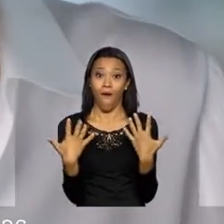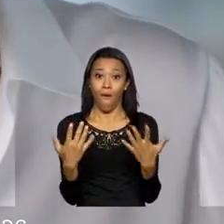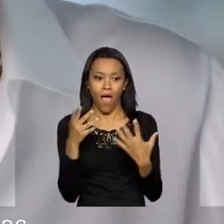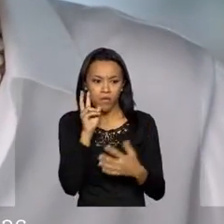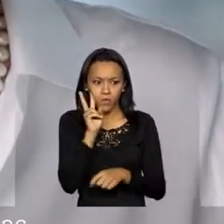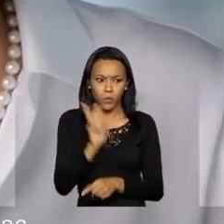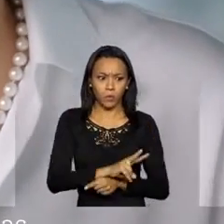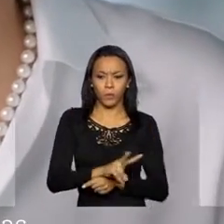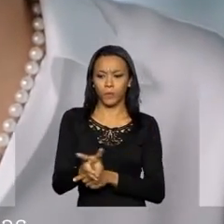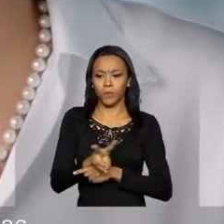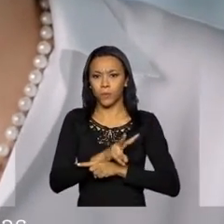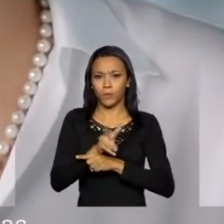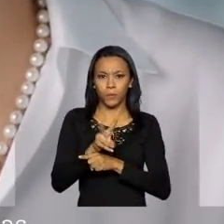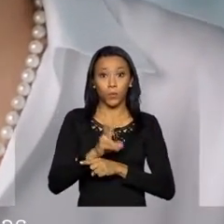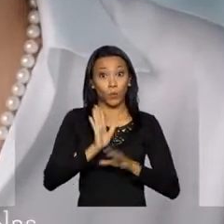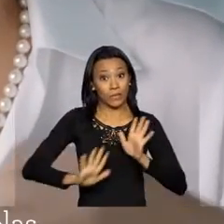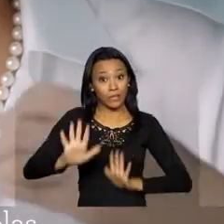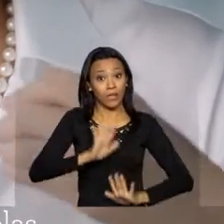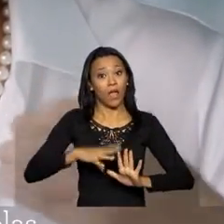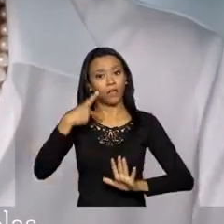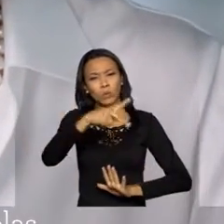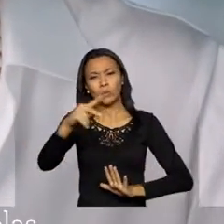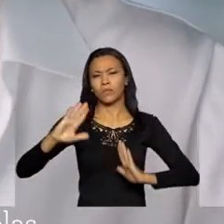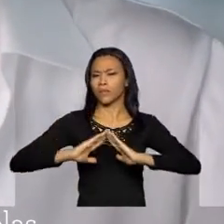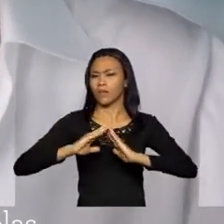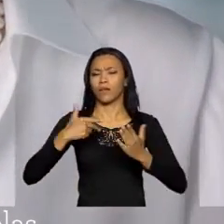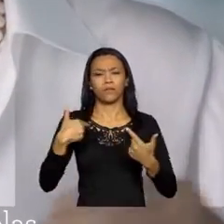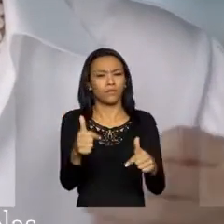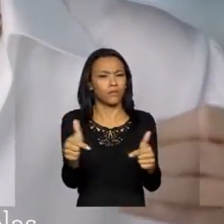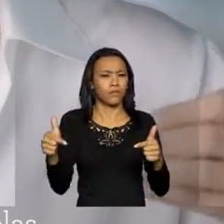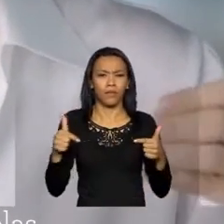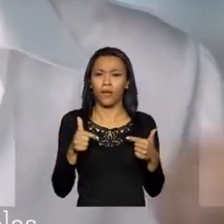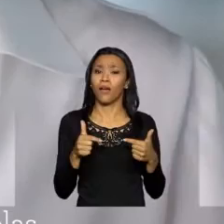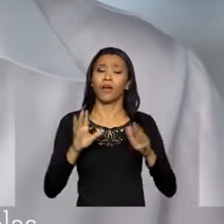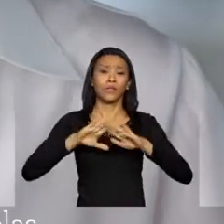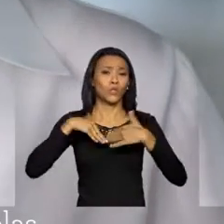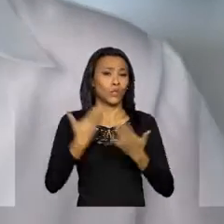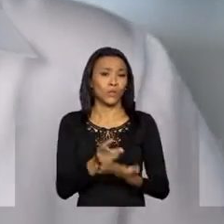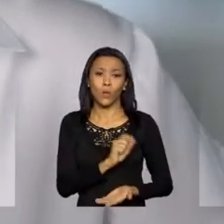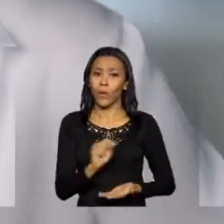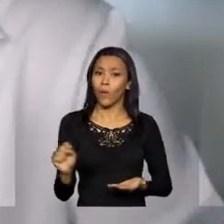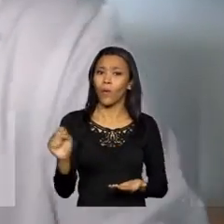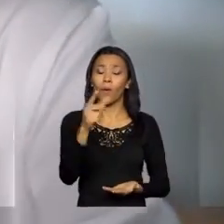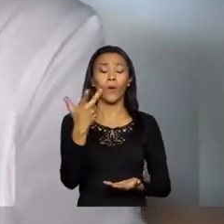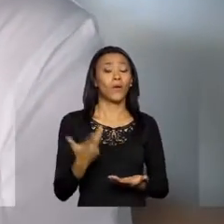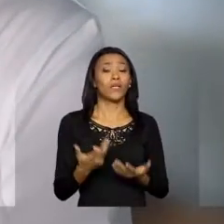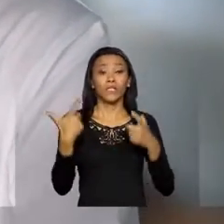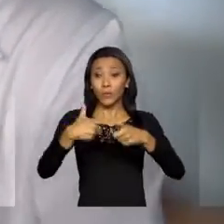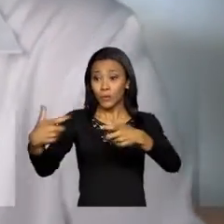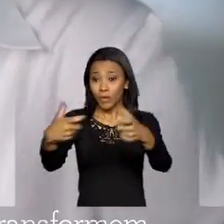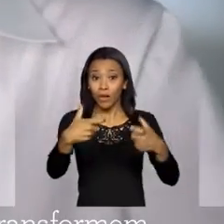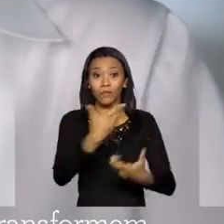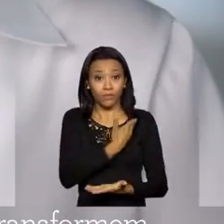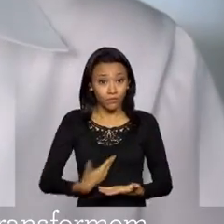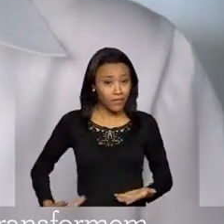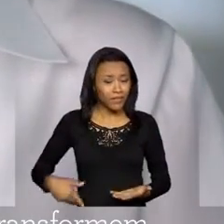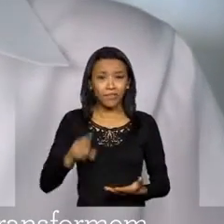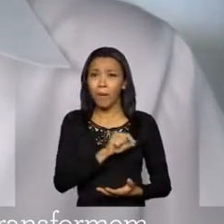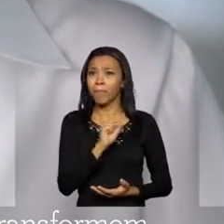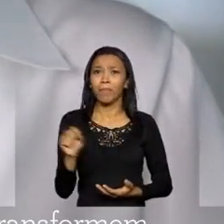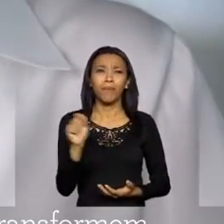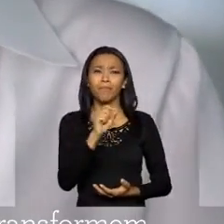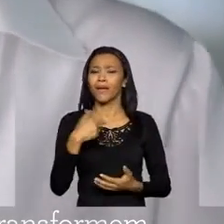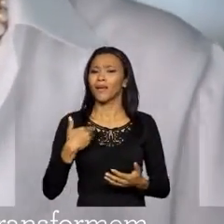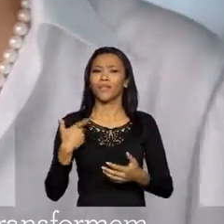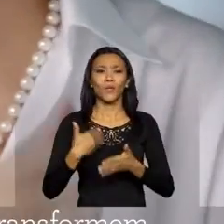contínuo em nossas casas em nosso trabalho nas nossas escolas nos logradouros públicos em todos os